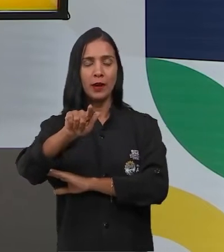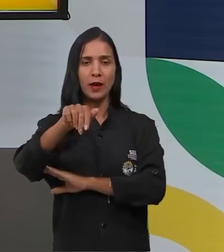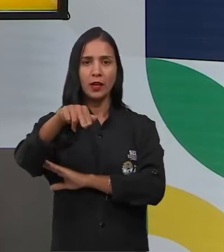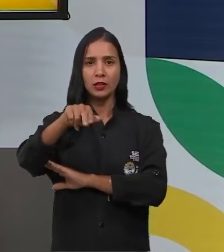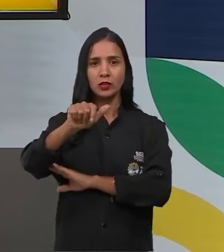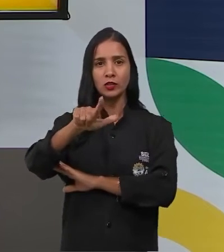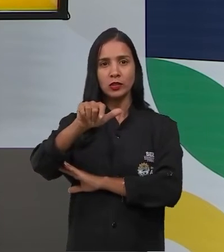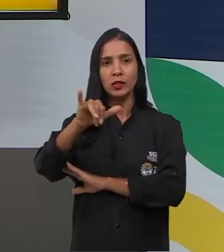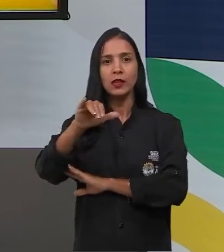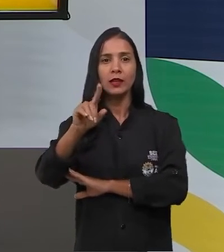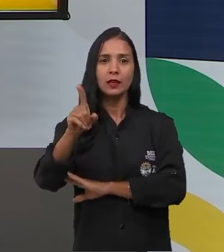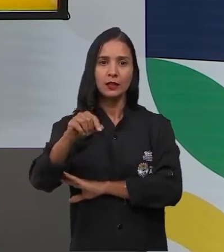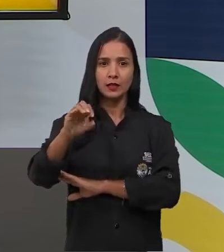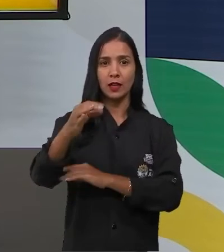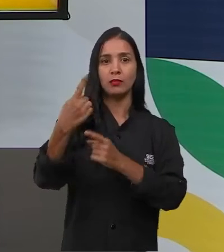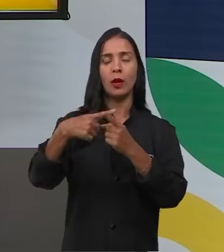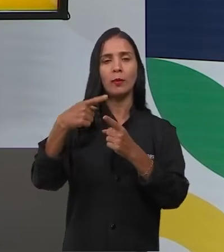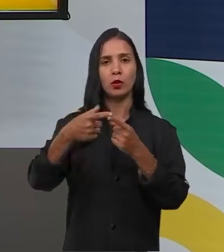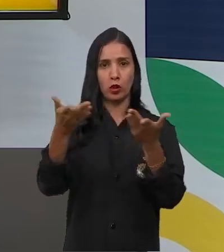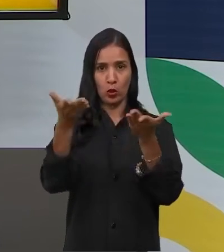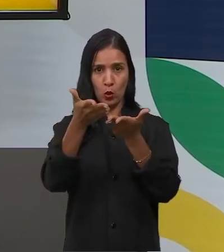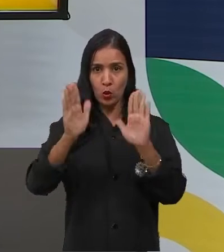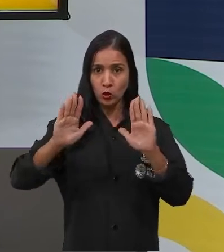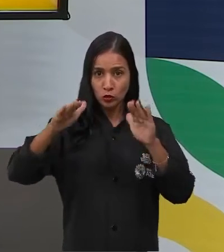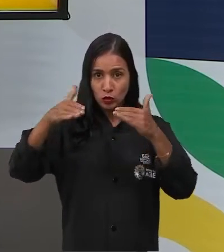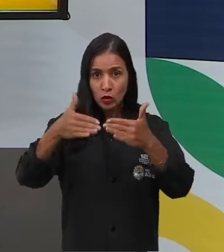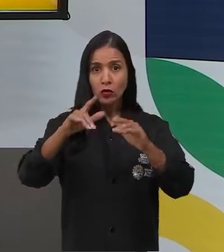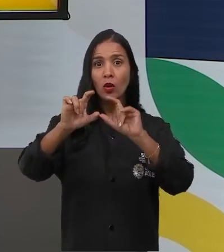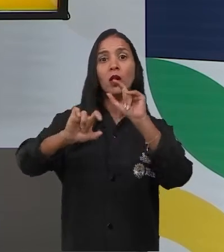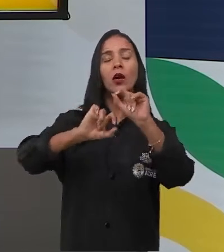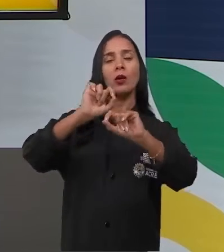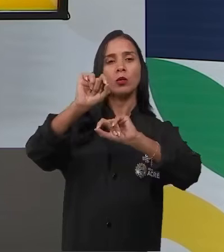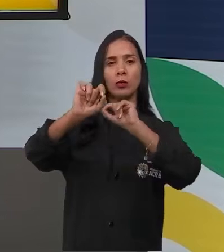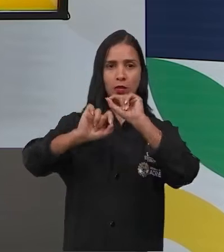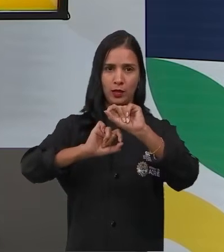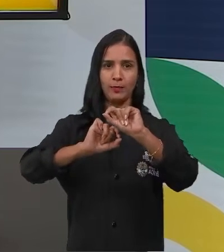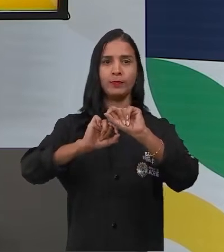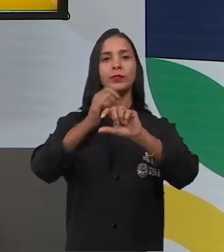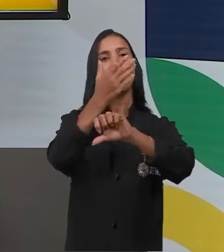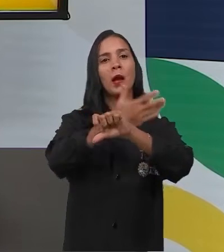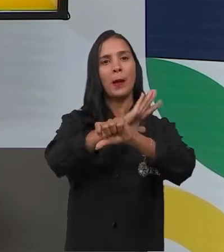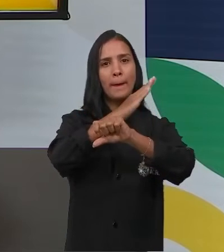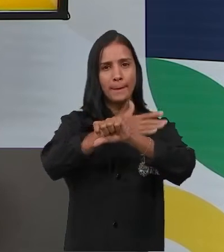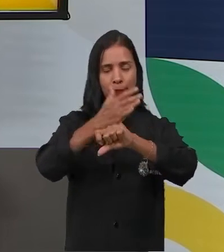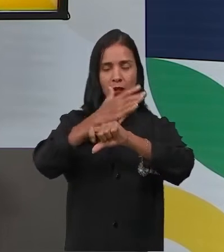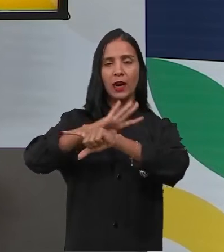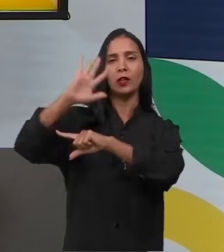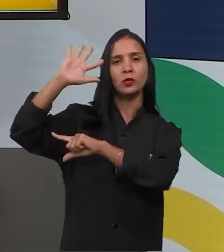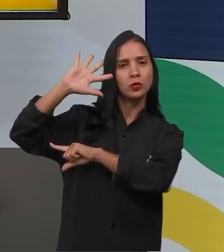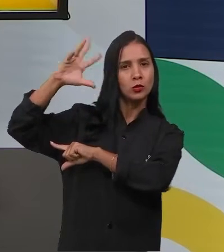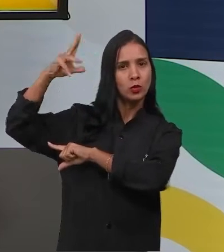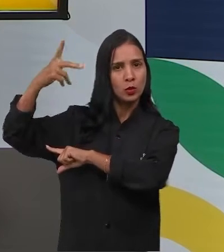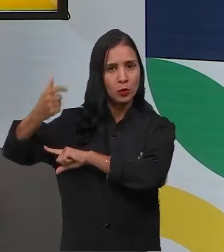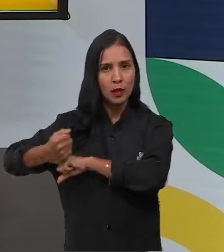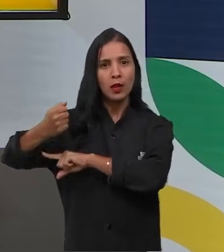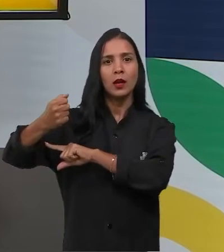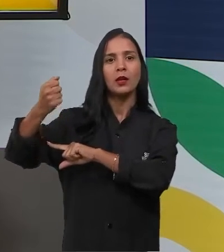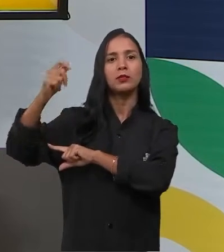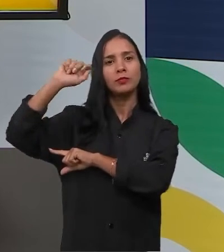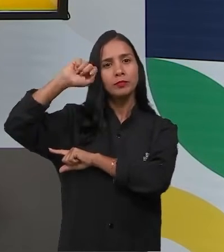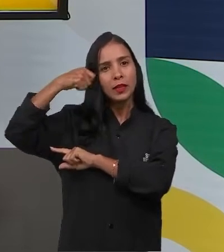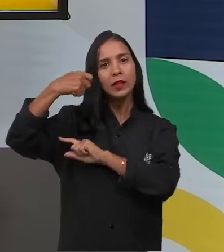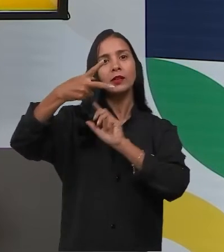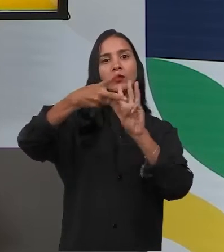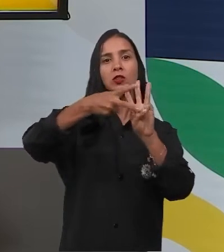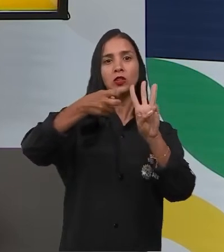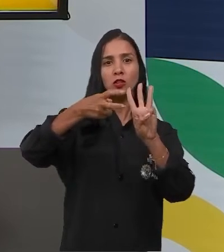aprofundar ou direcionar as práticas corporais com uma visão acerca das culturas afro-brasileiras e indígenas, tudo bem?